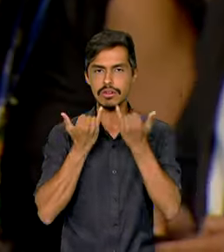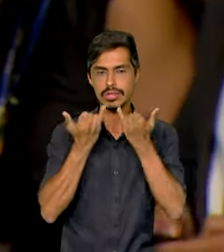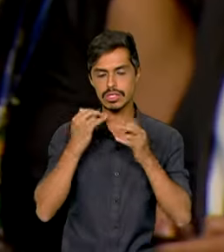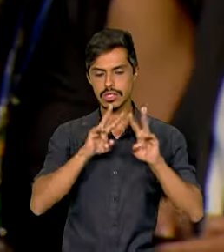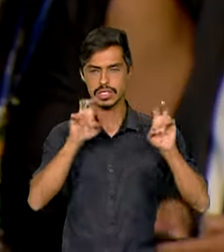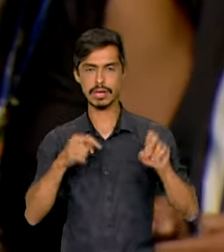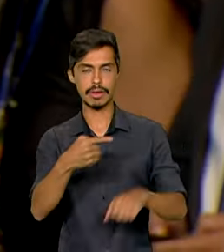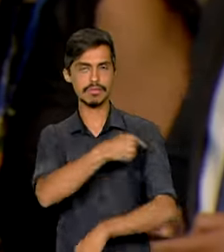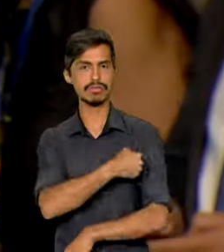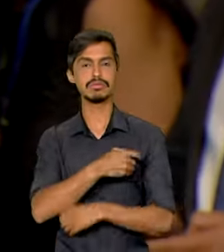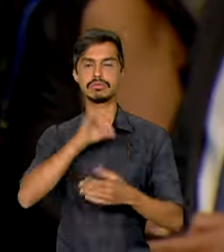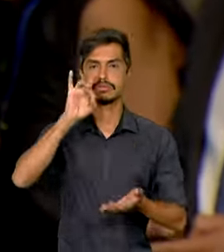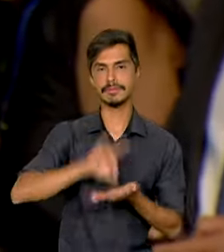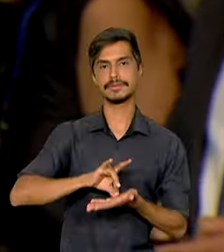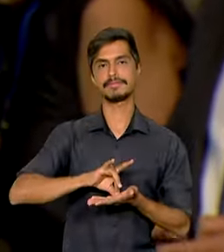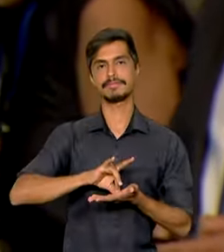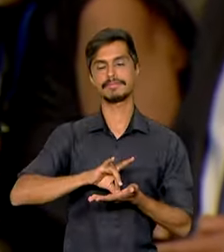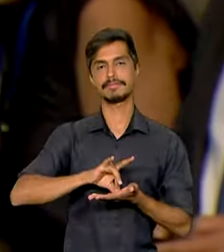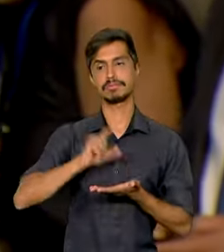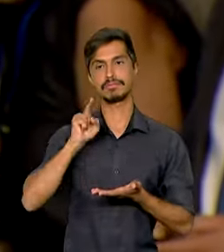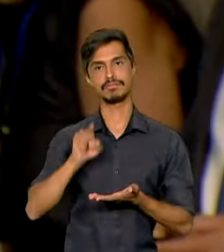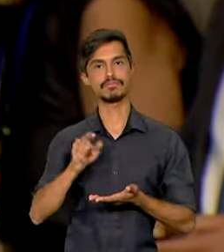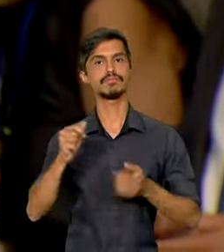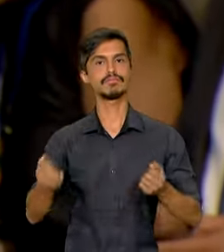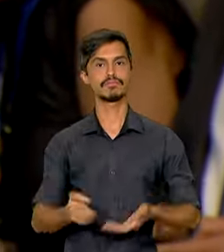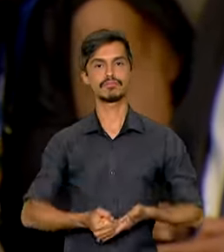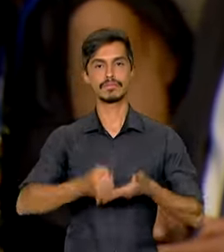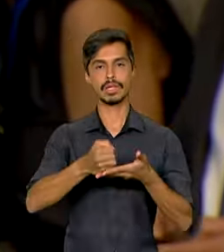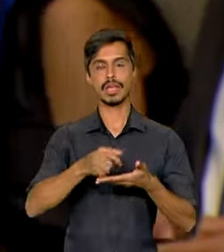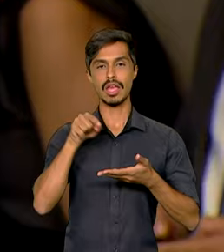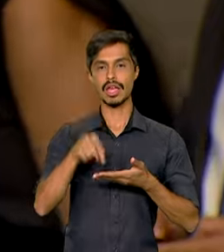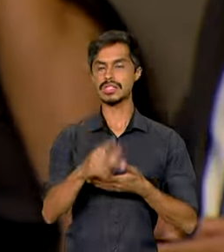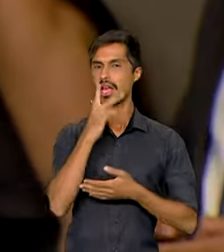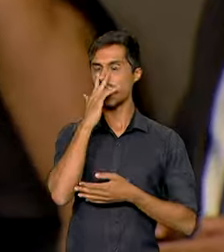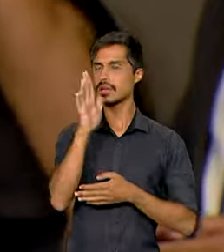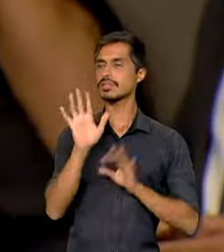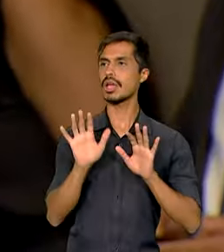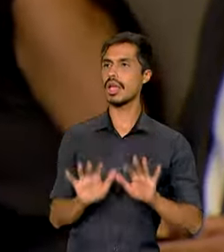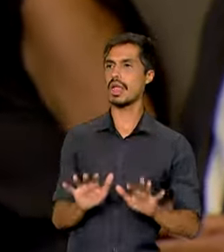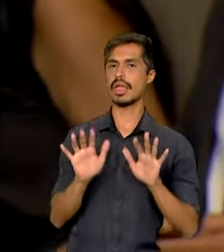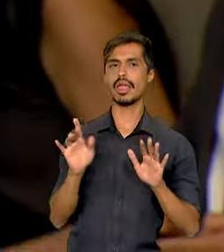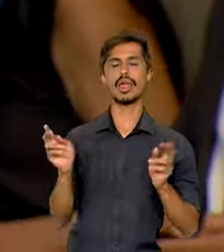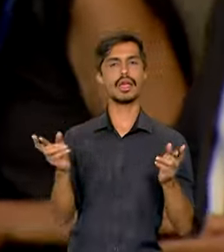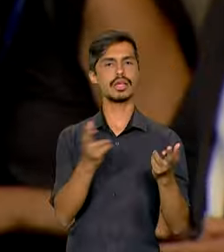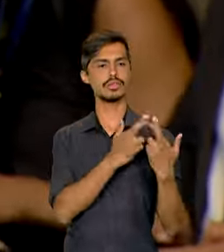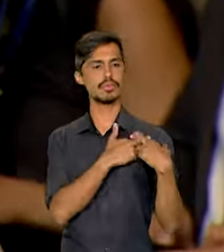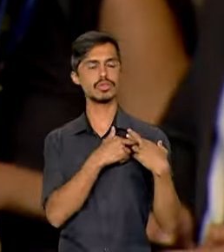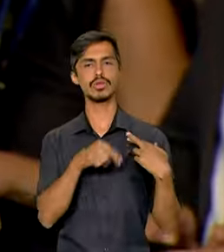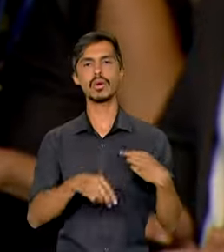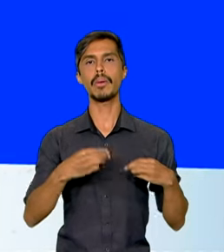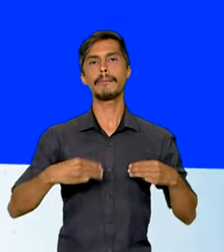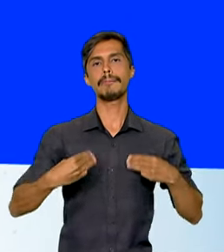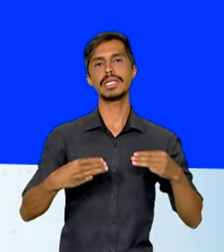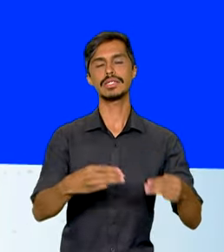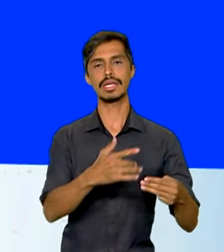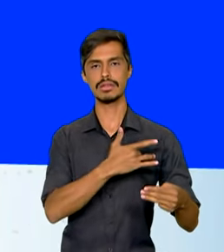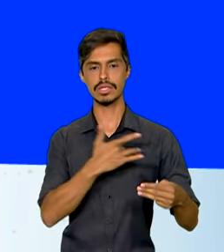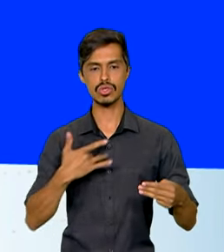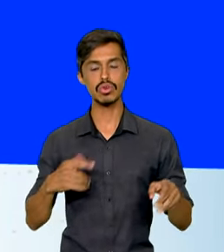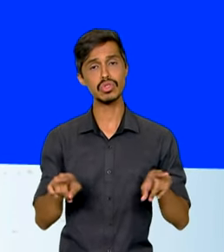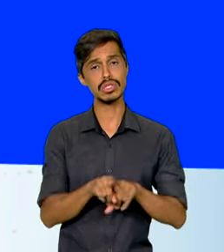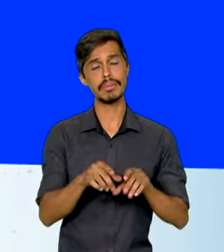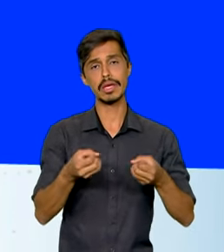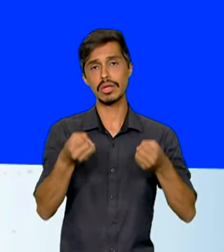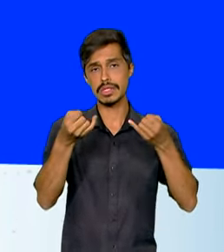vacinação. Enfim, esse é, digamos, aquilo que é competência do Ministério da Saúde, mas, como